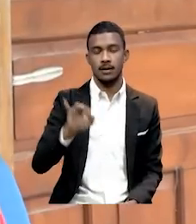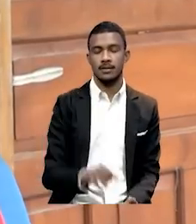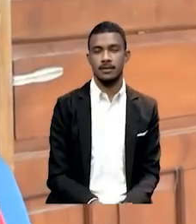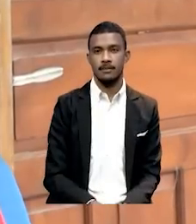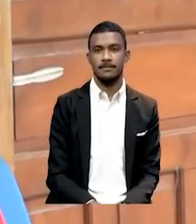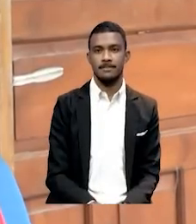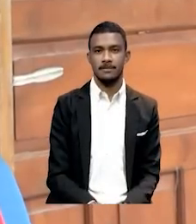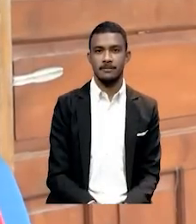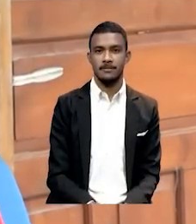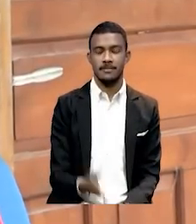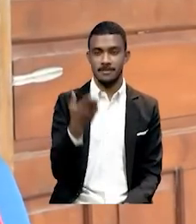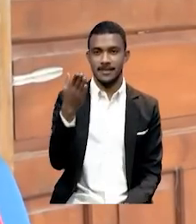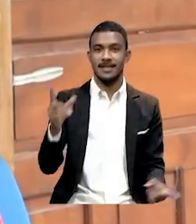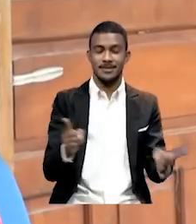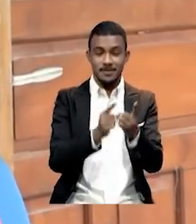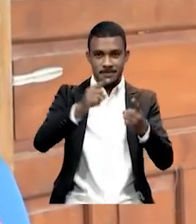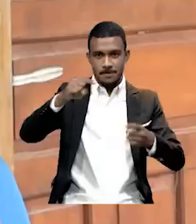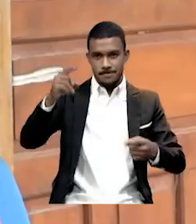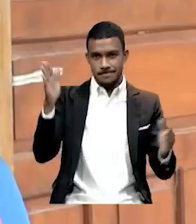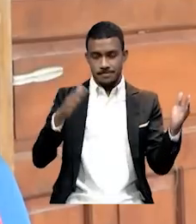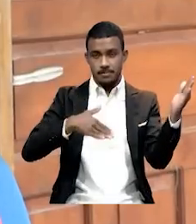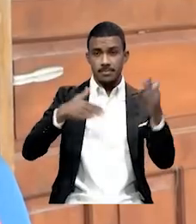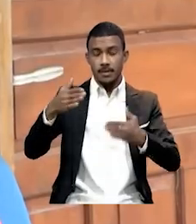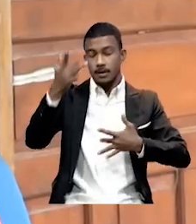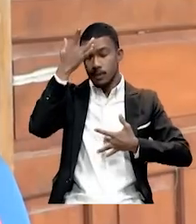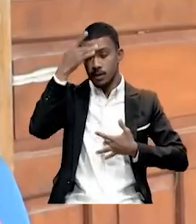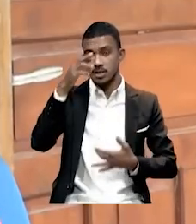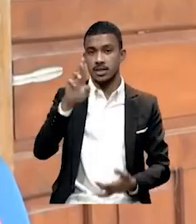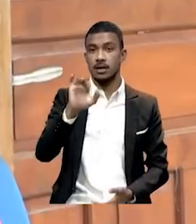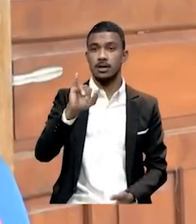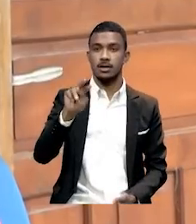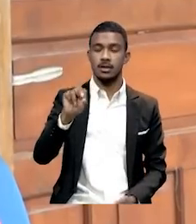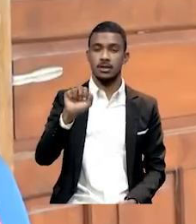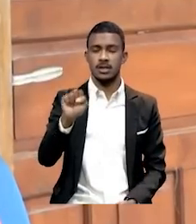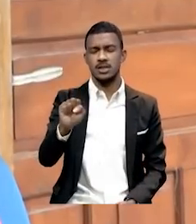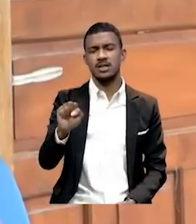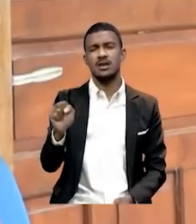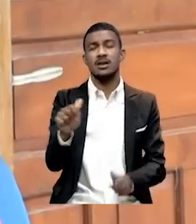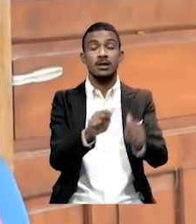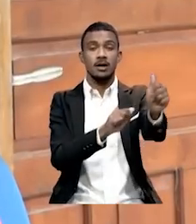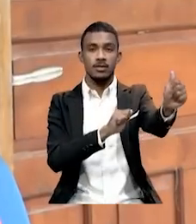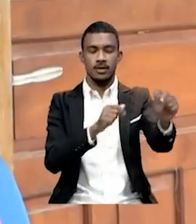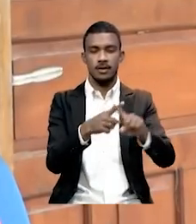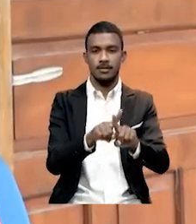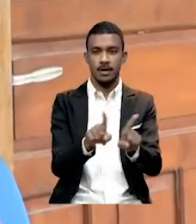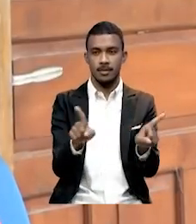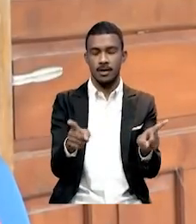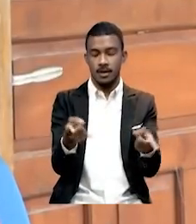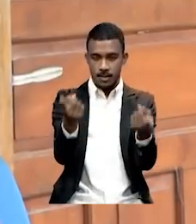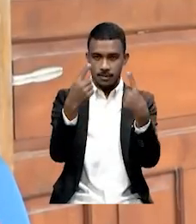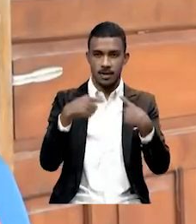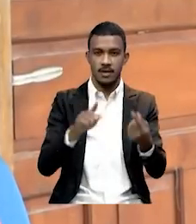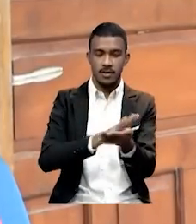nia soprema moras de rins, né, né, clear tiana mai be mai faseran